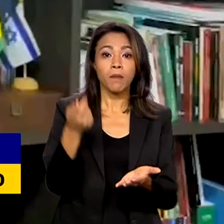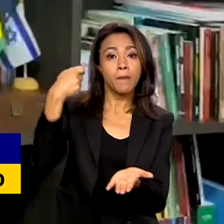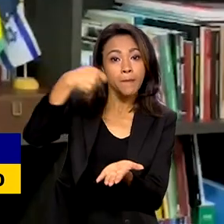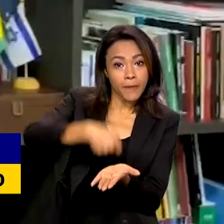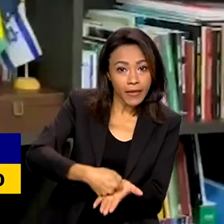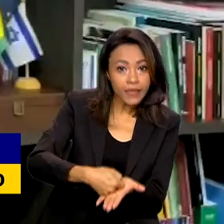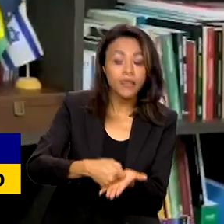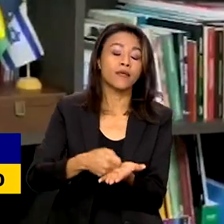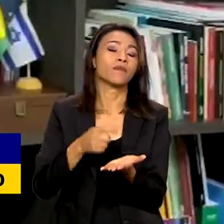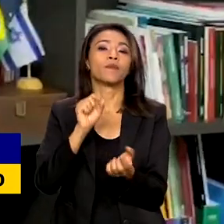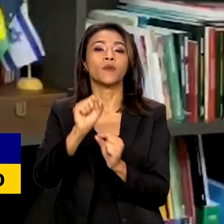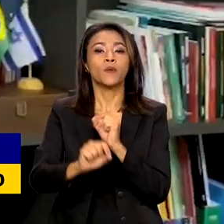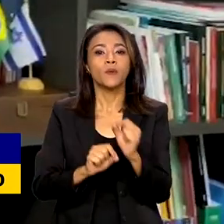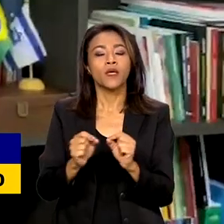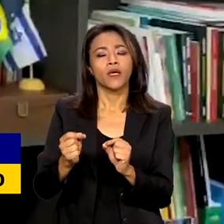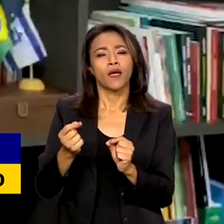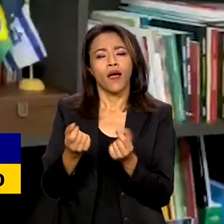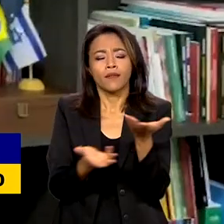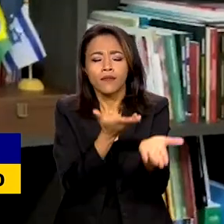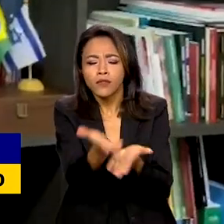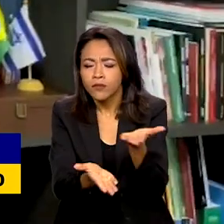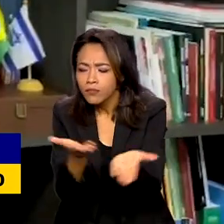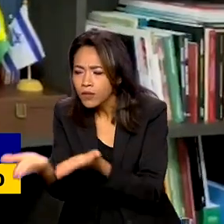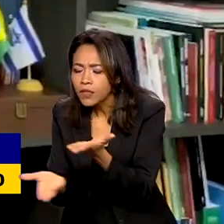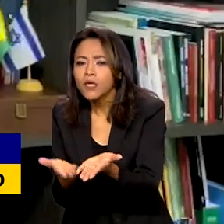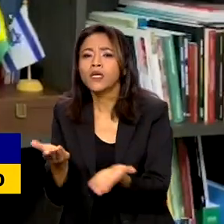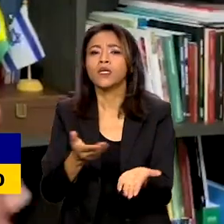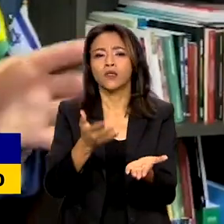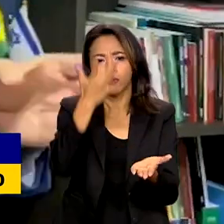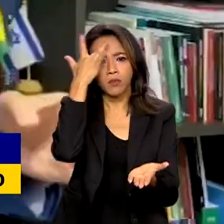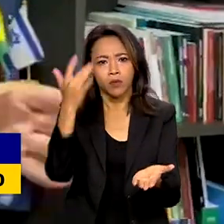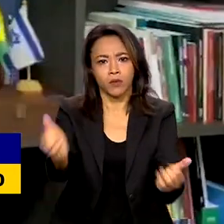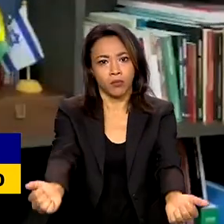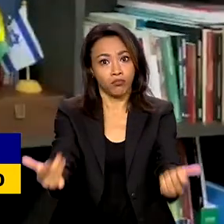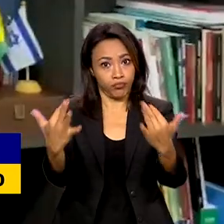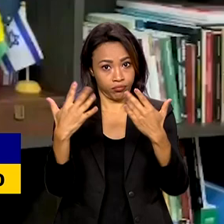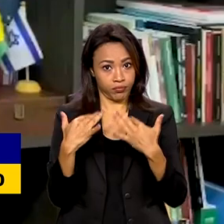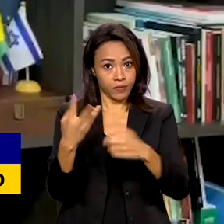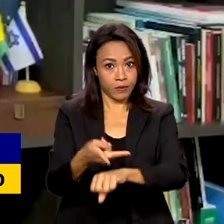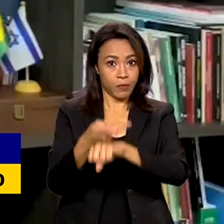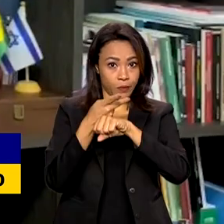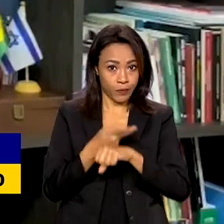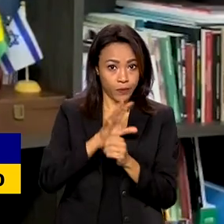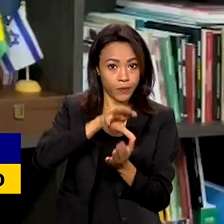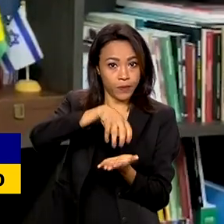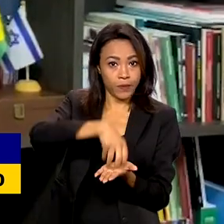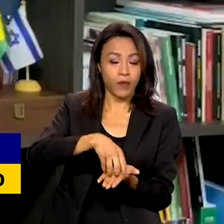número de atendimento pelo benefício médio, né, com